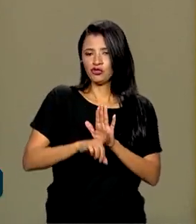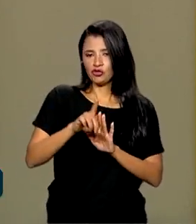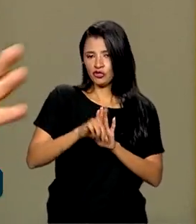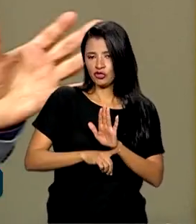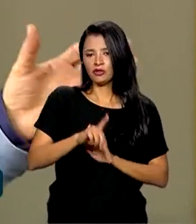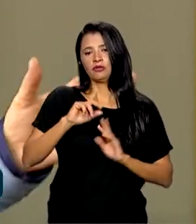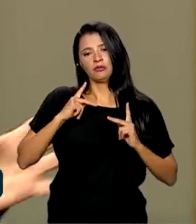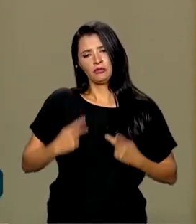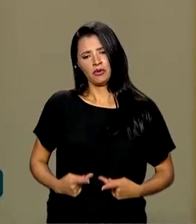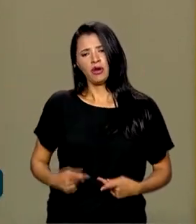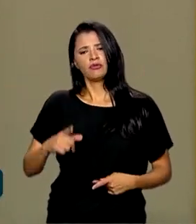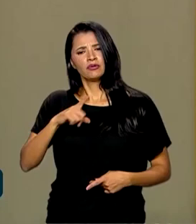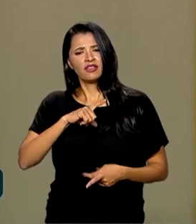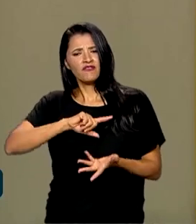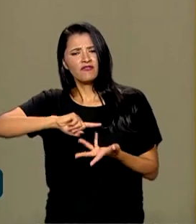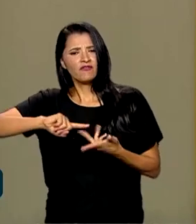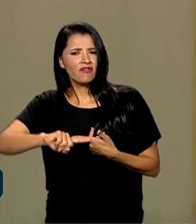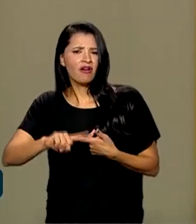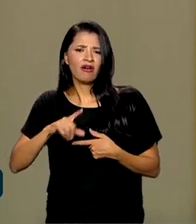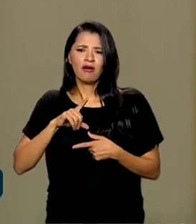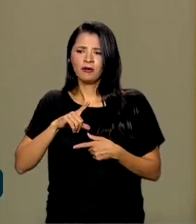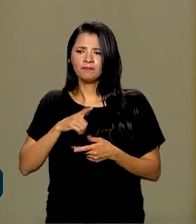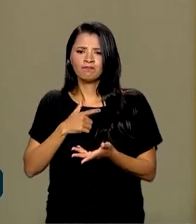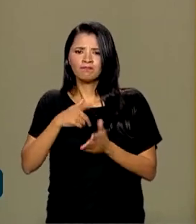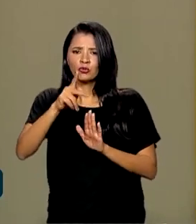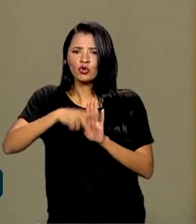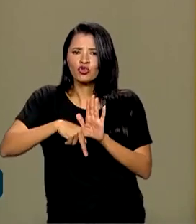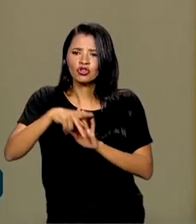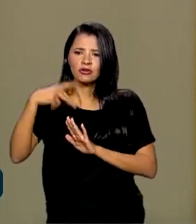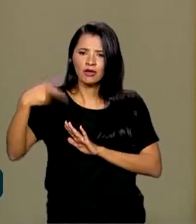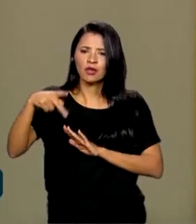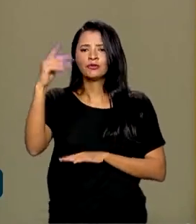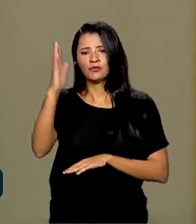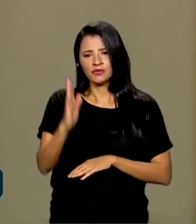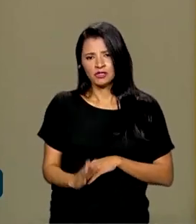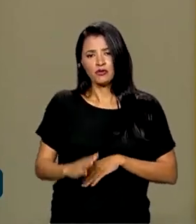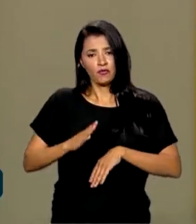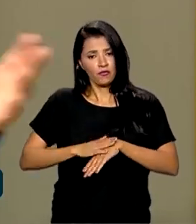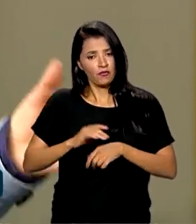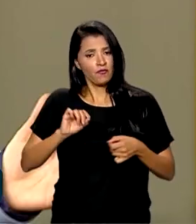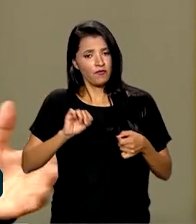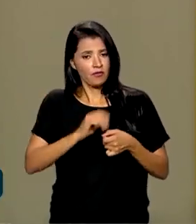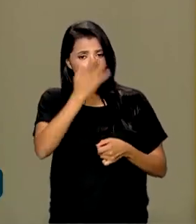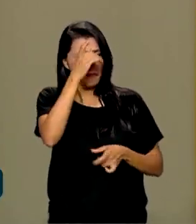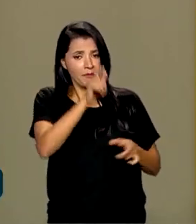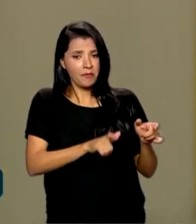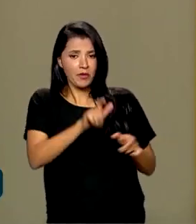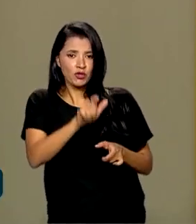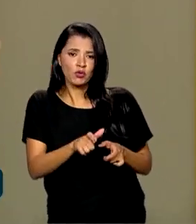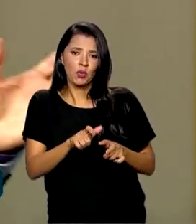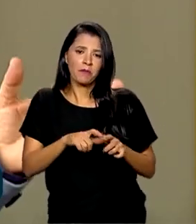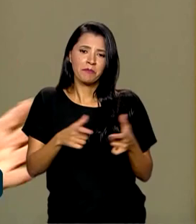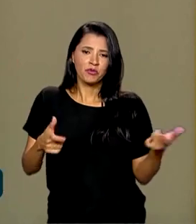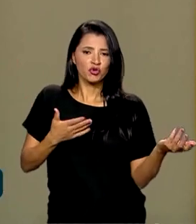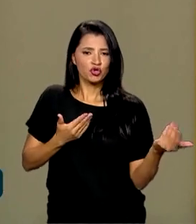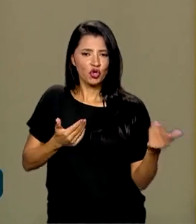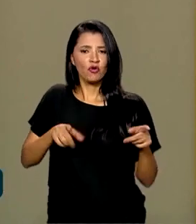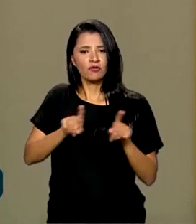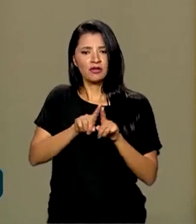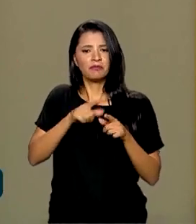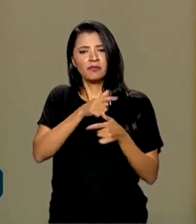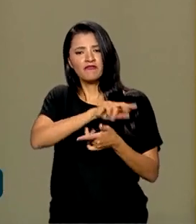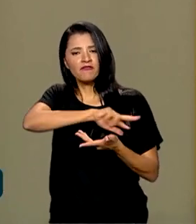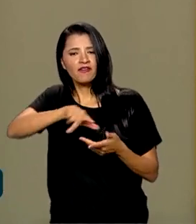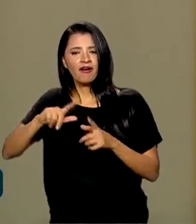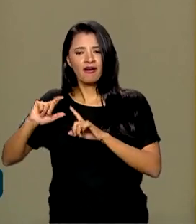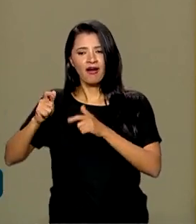várias iniciativas no Brasil, principalmente realizadas por pessoas, né? Muita parte dessas pessoas jovens, mas também de várias gerações, que